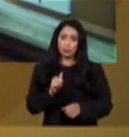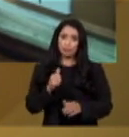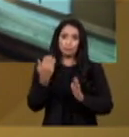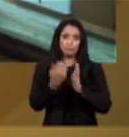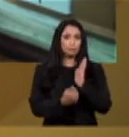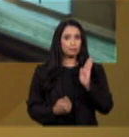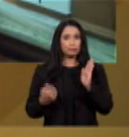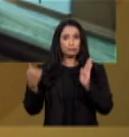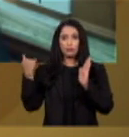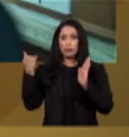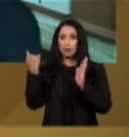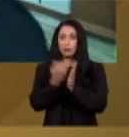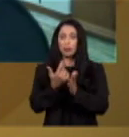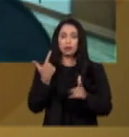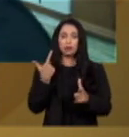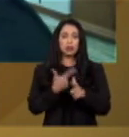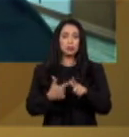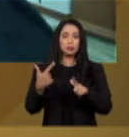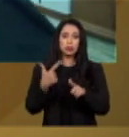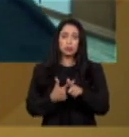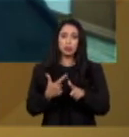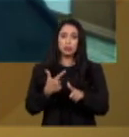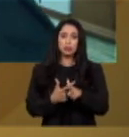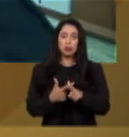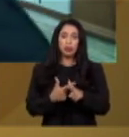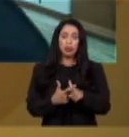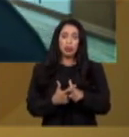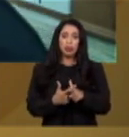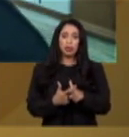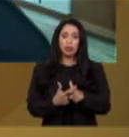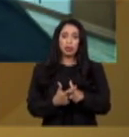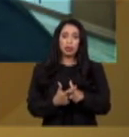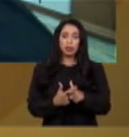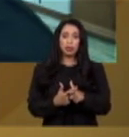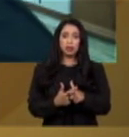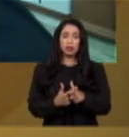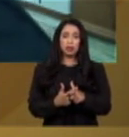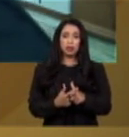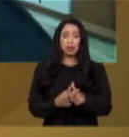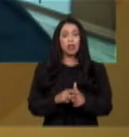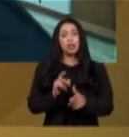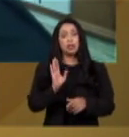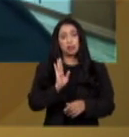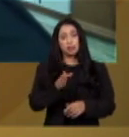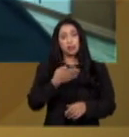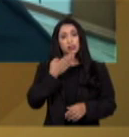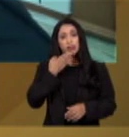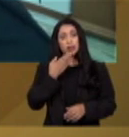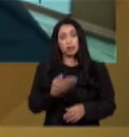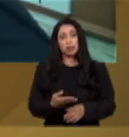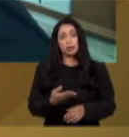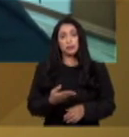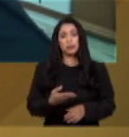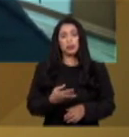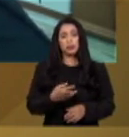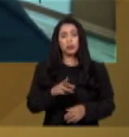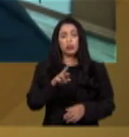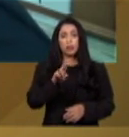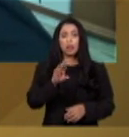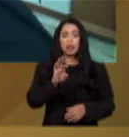Ultrapassada a problemática do pressuposto de recorribilidade, que para mim se